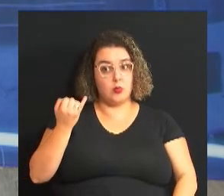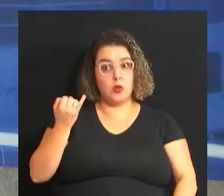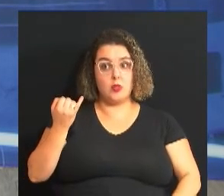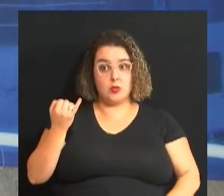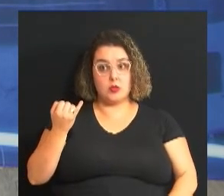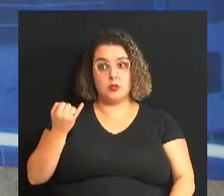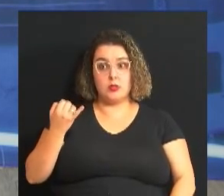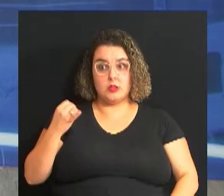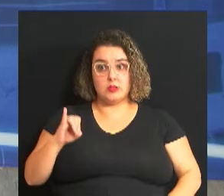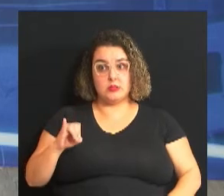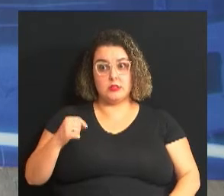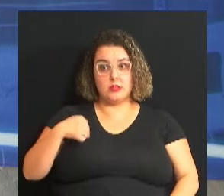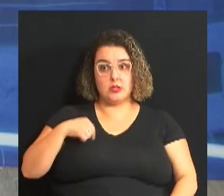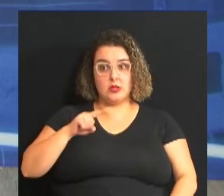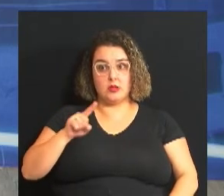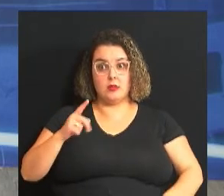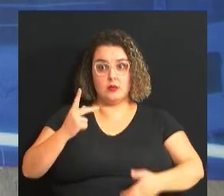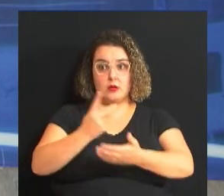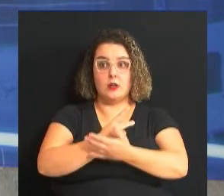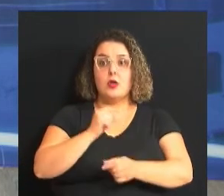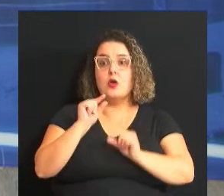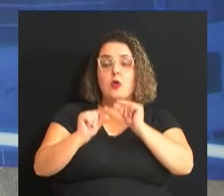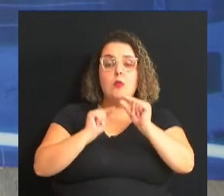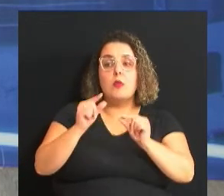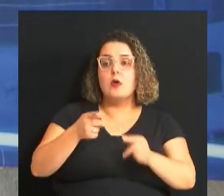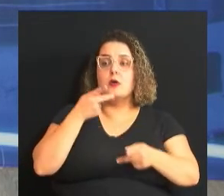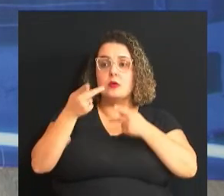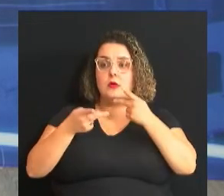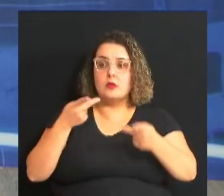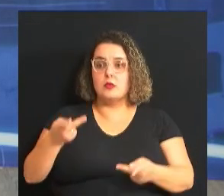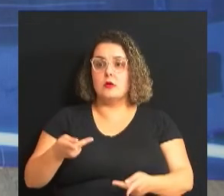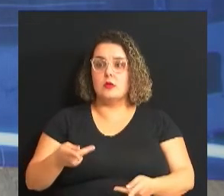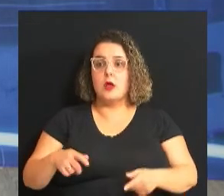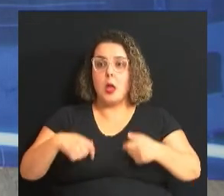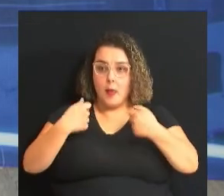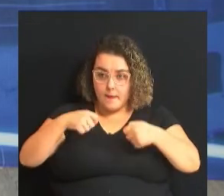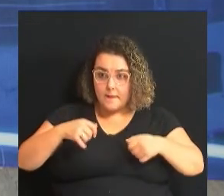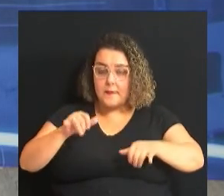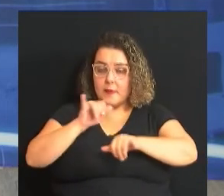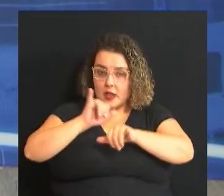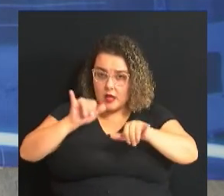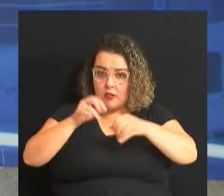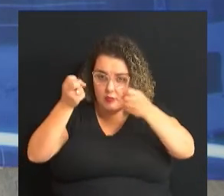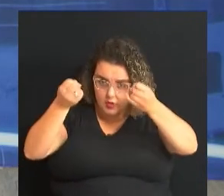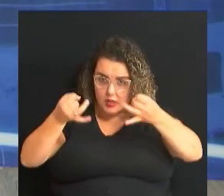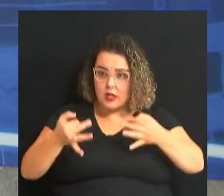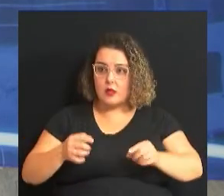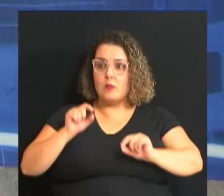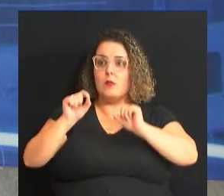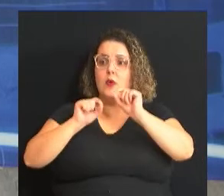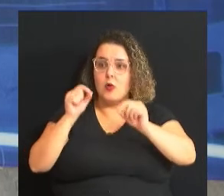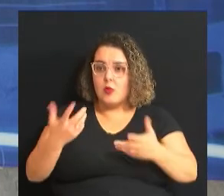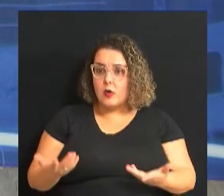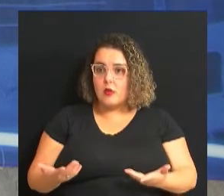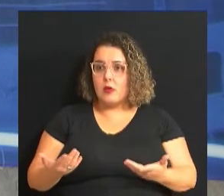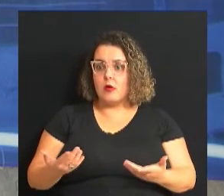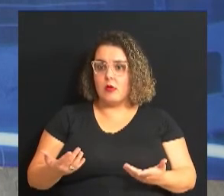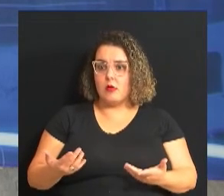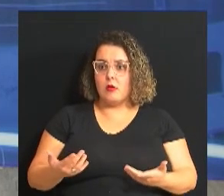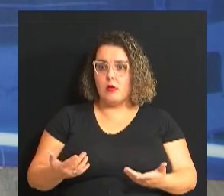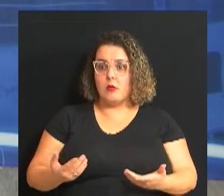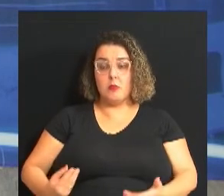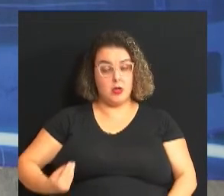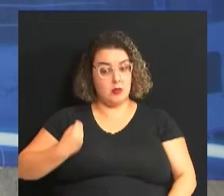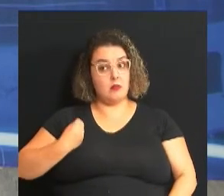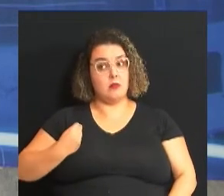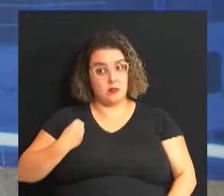não me engano, que pouco ainda se fala. É necessário falar, explicar o que é, até para tornar a vida